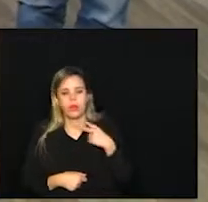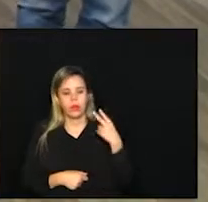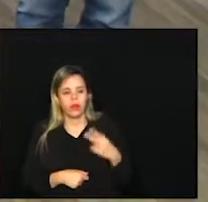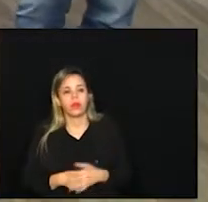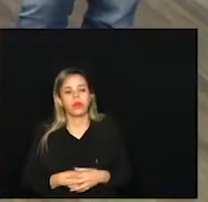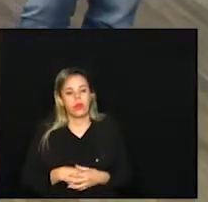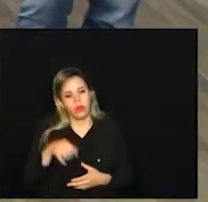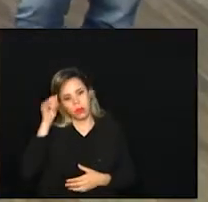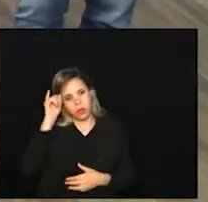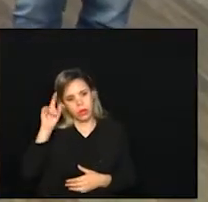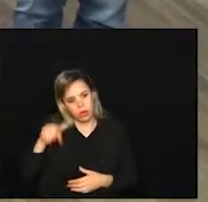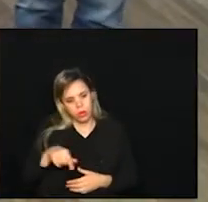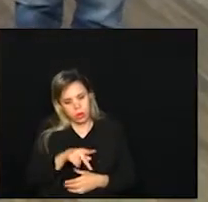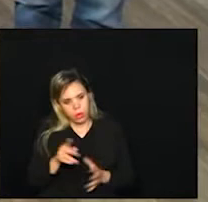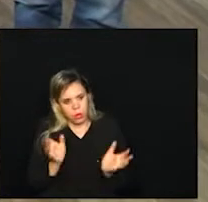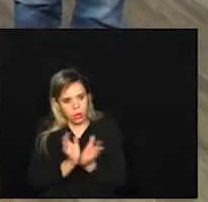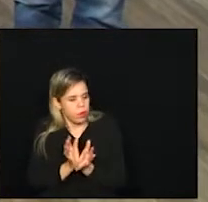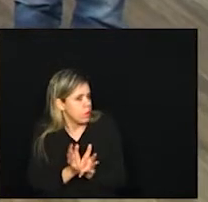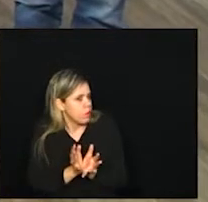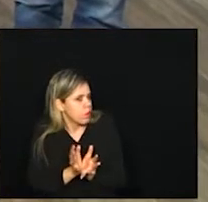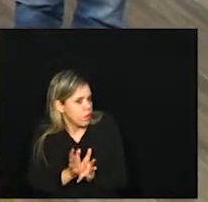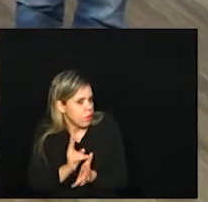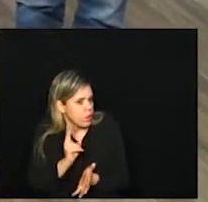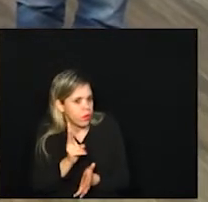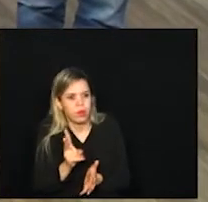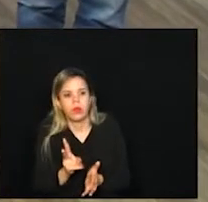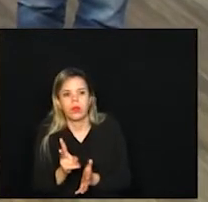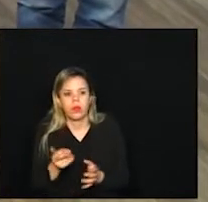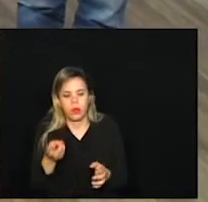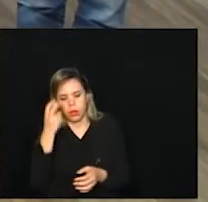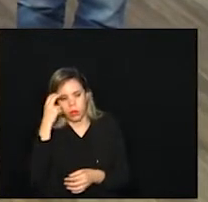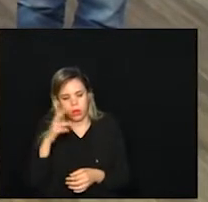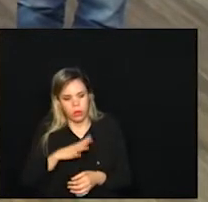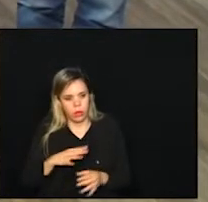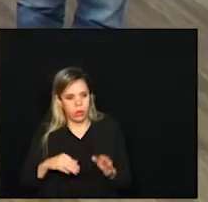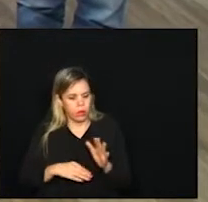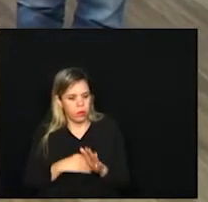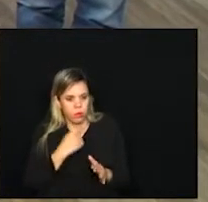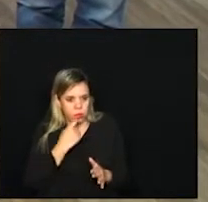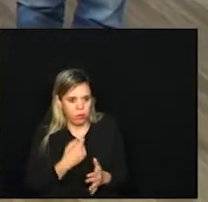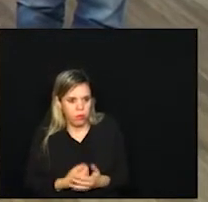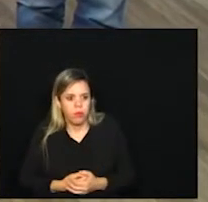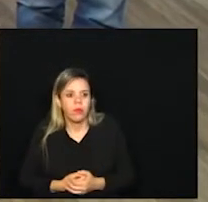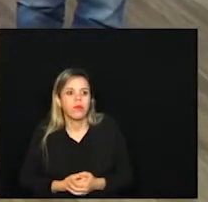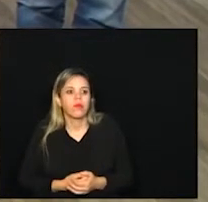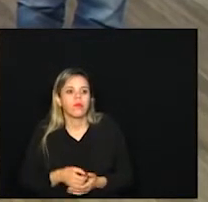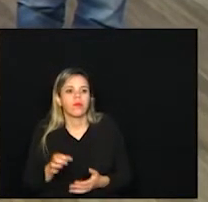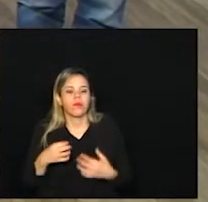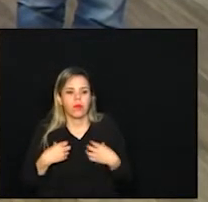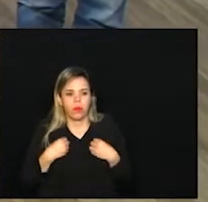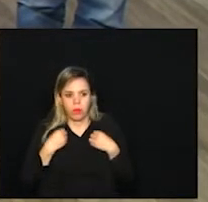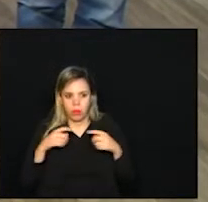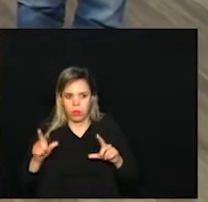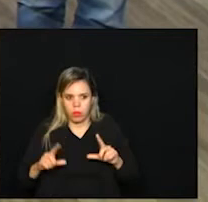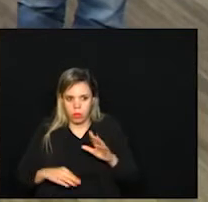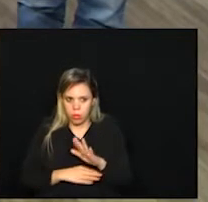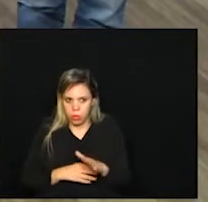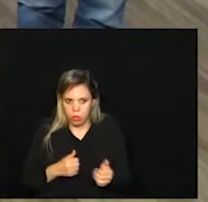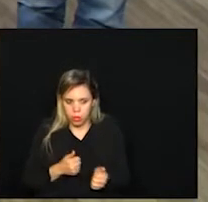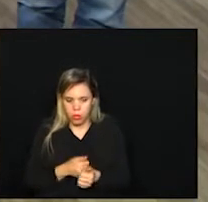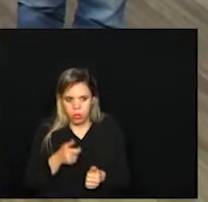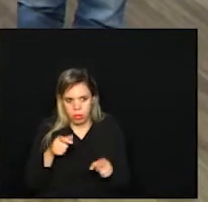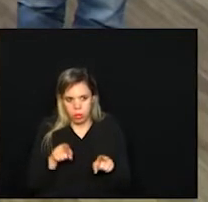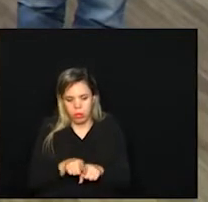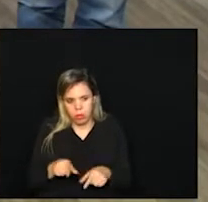vereador Paulo Búfalo que é o presidente da Comissão permanente de Cultura aqui na câmara de Campinas e com certeza TV Câmara vai